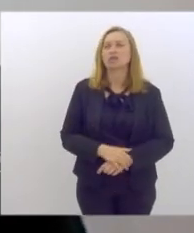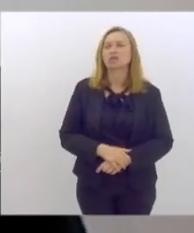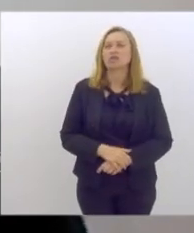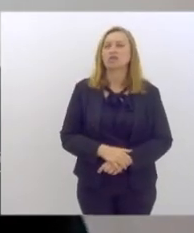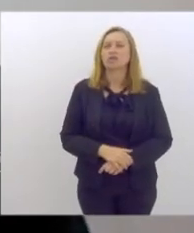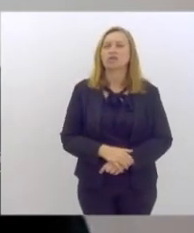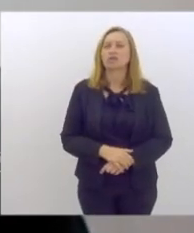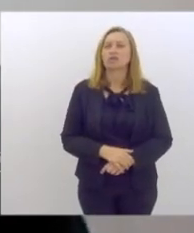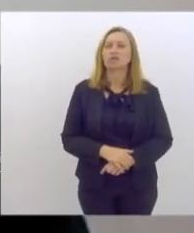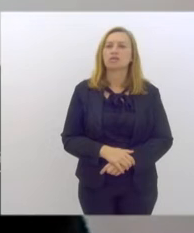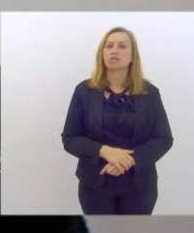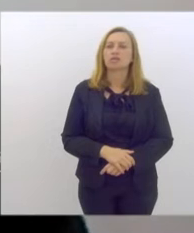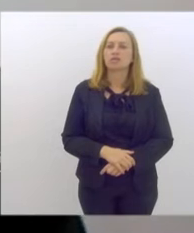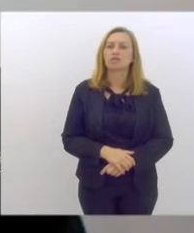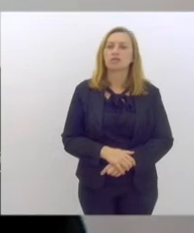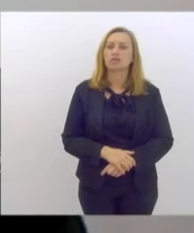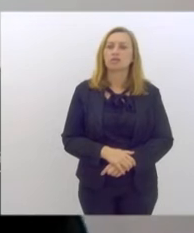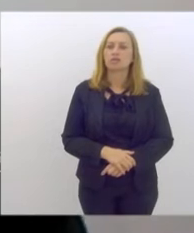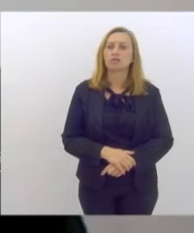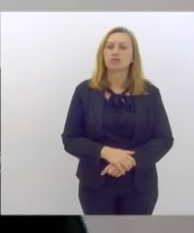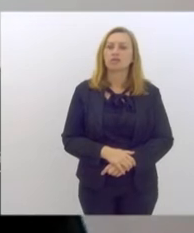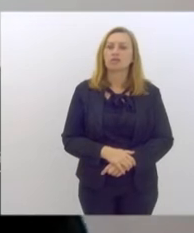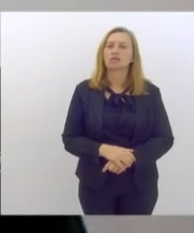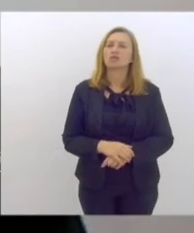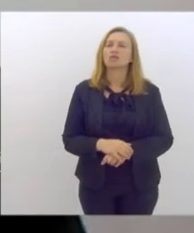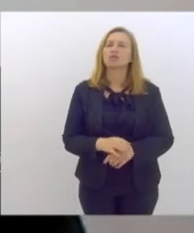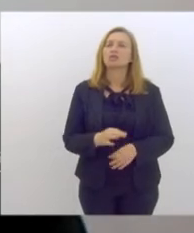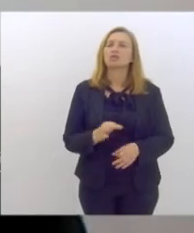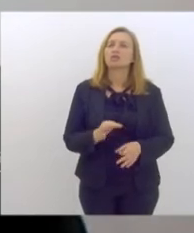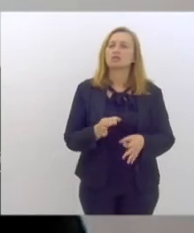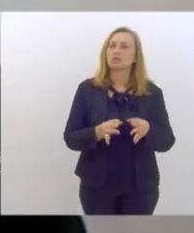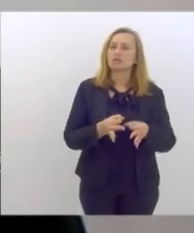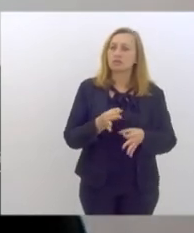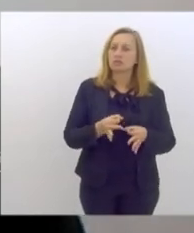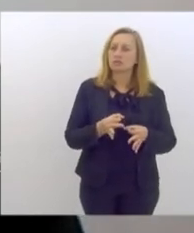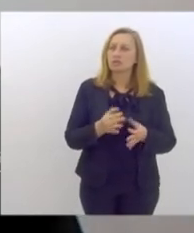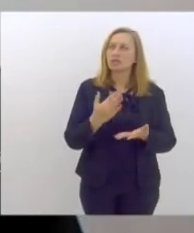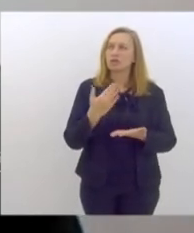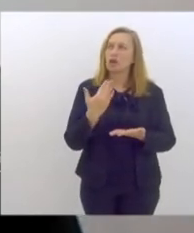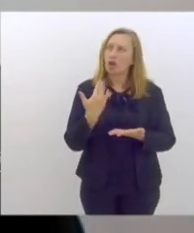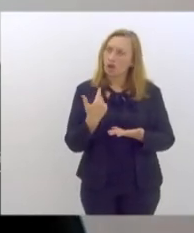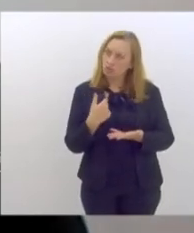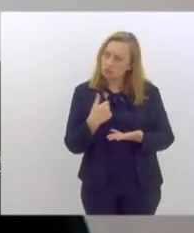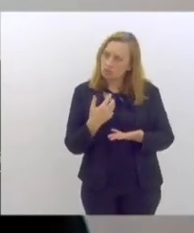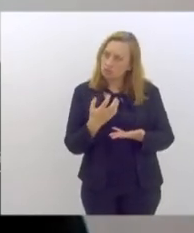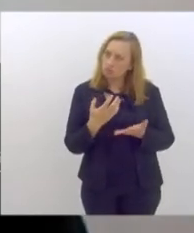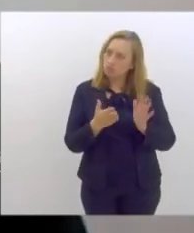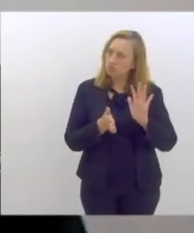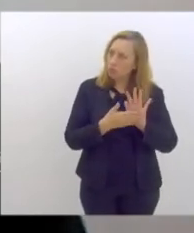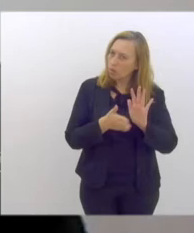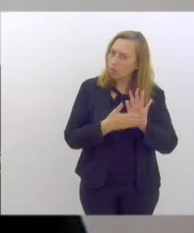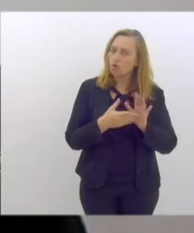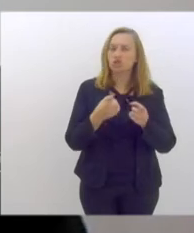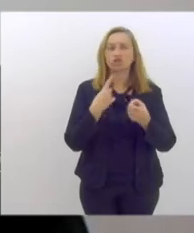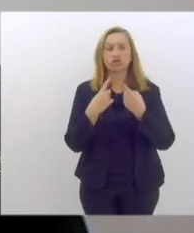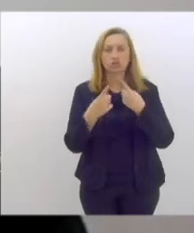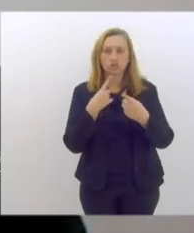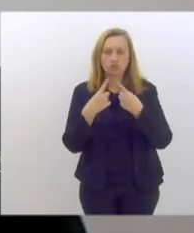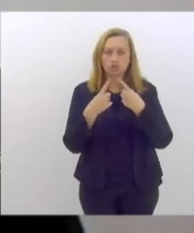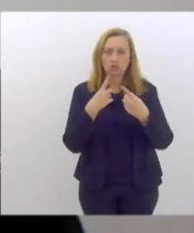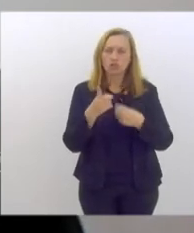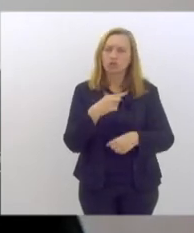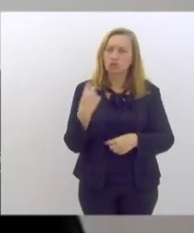o parecer é pela juridicidade eu queria propor na discussão